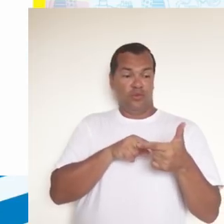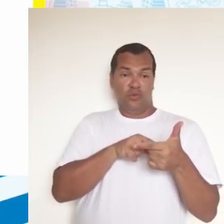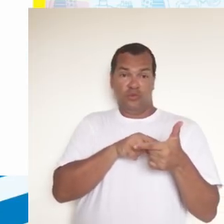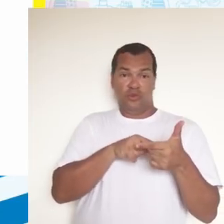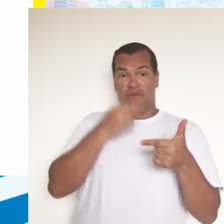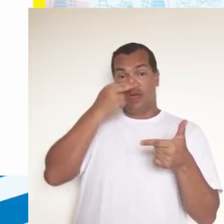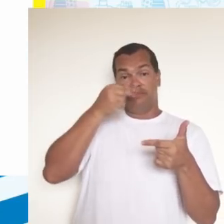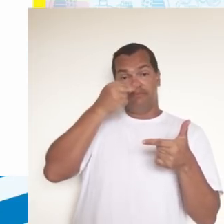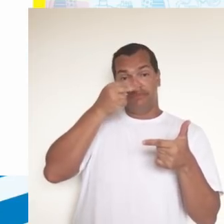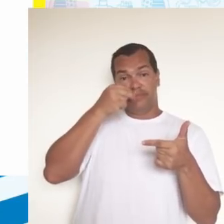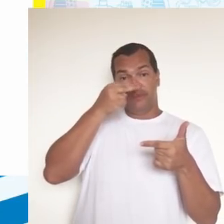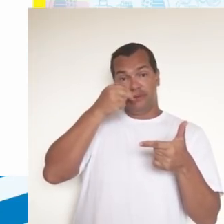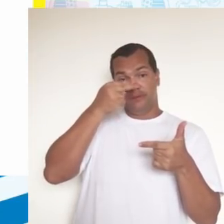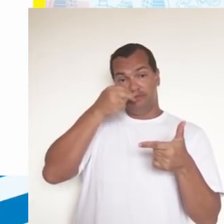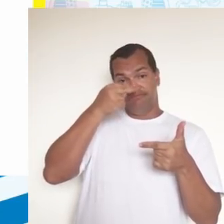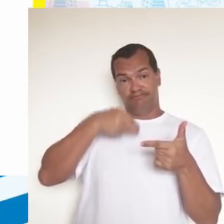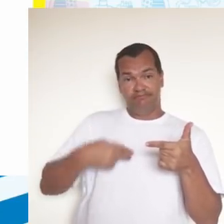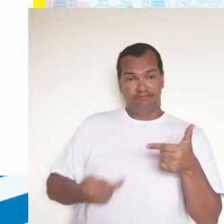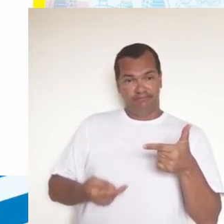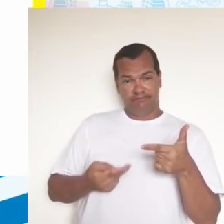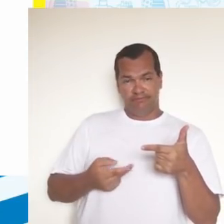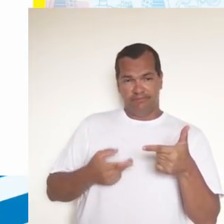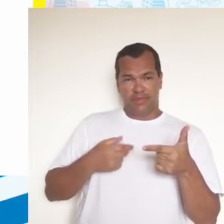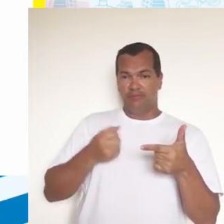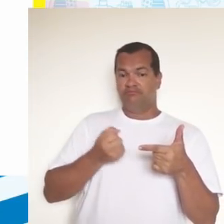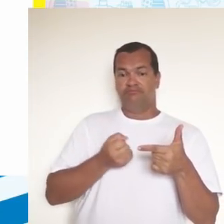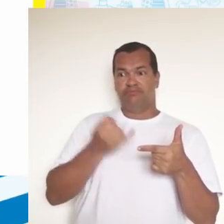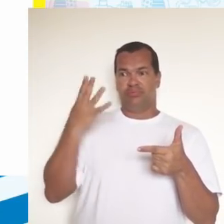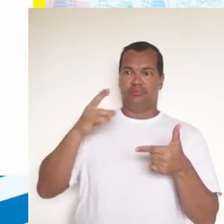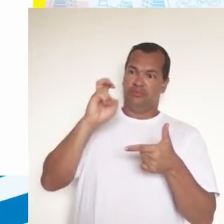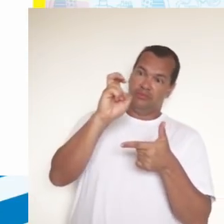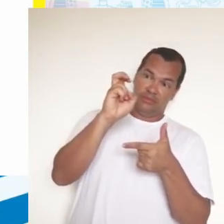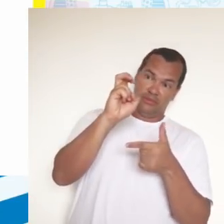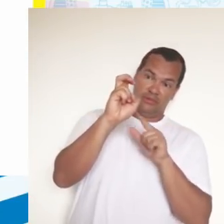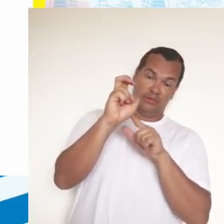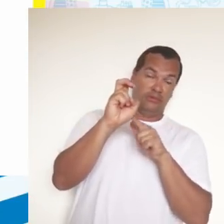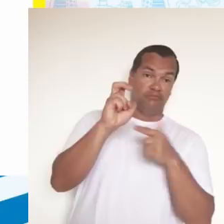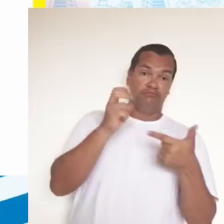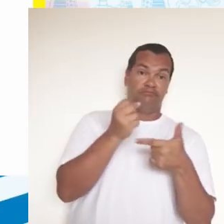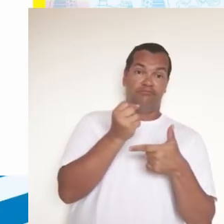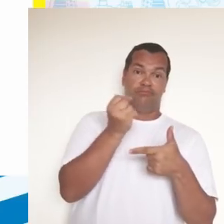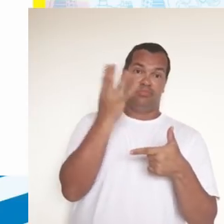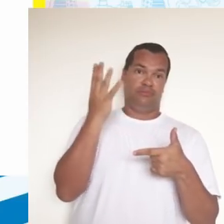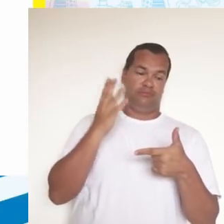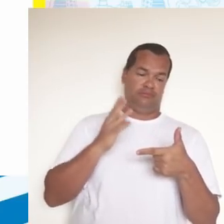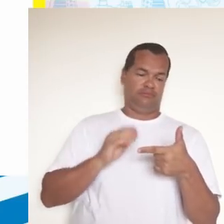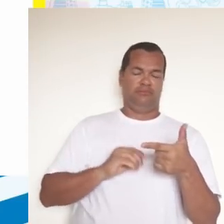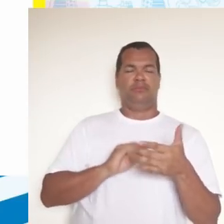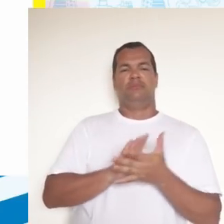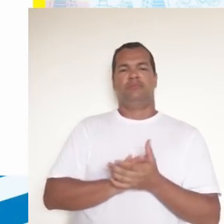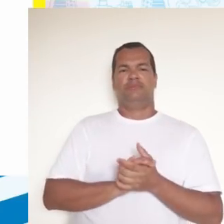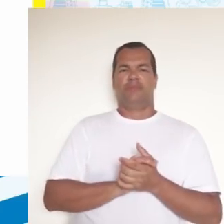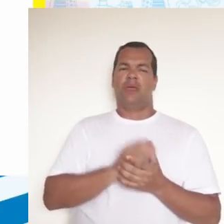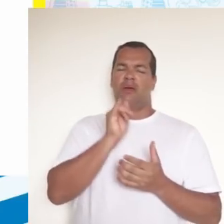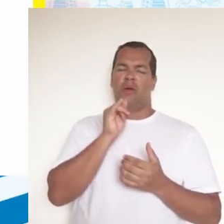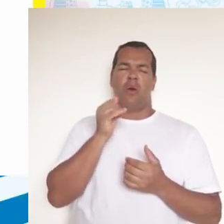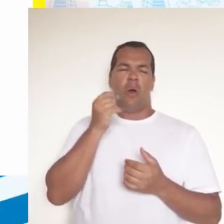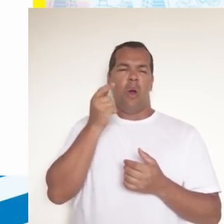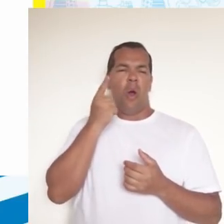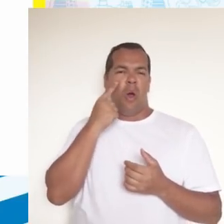ela vai repetir tantas vezes ou tantos termos quantos o expoente